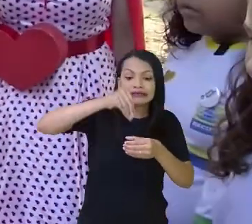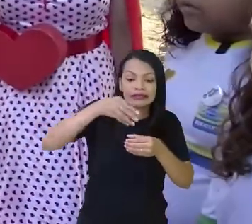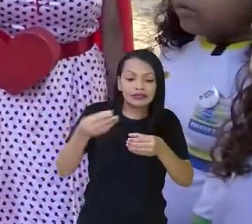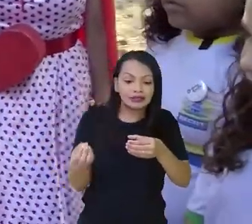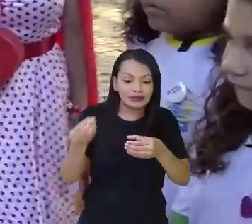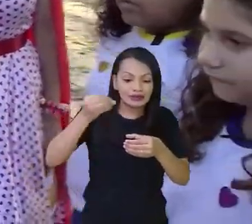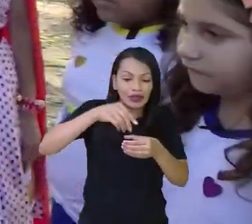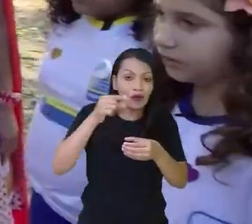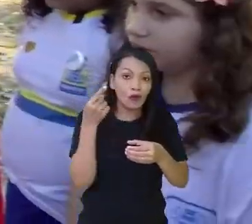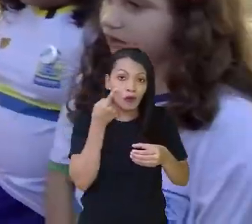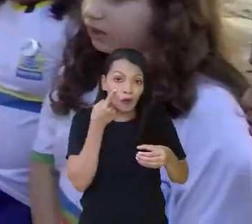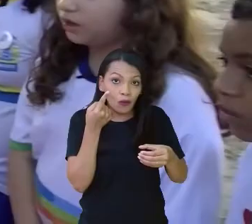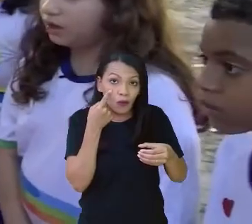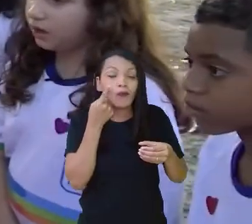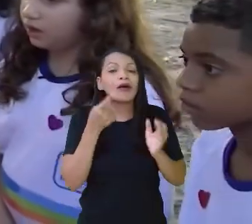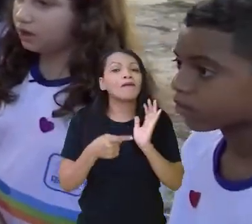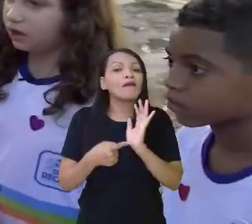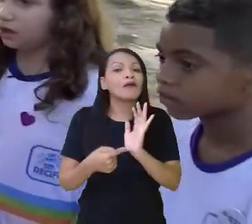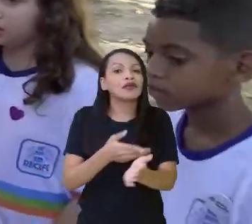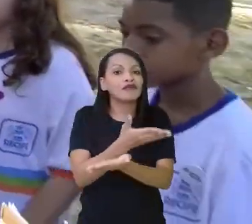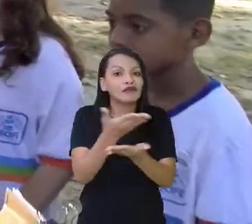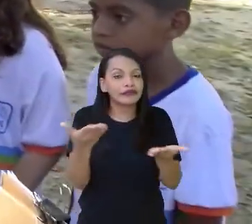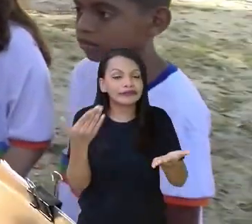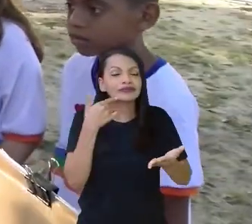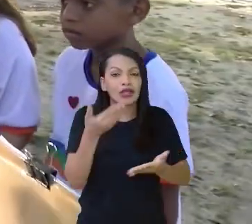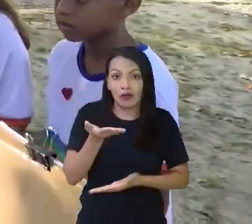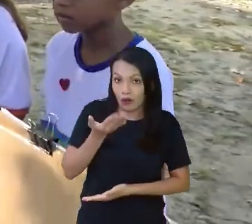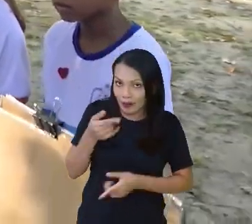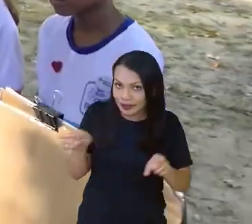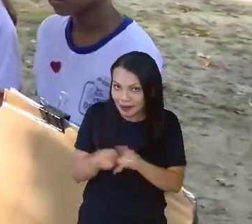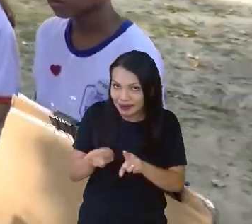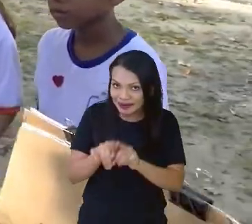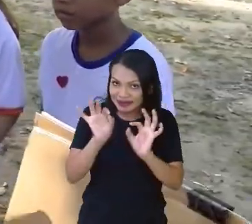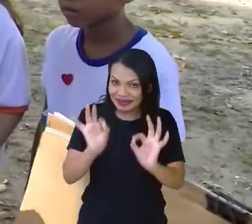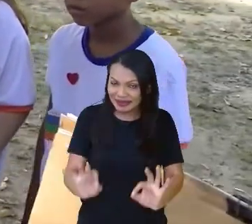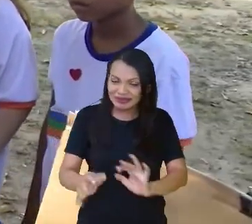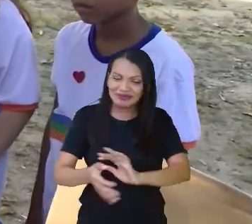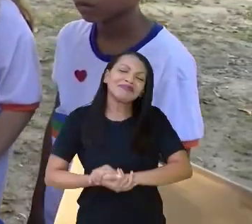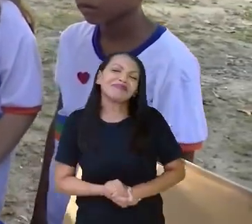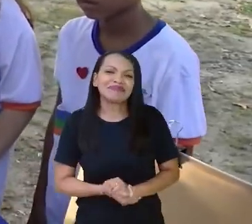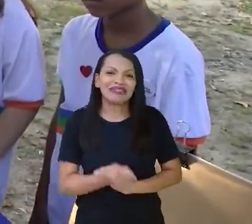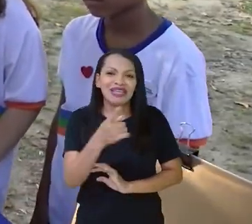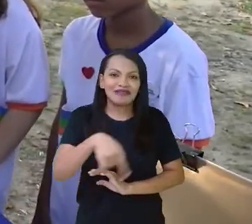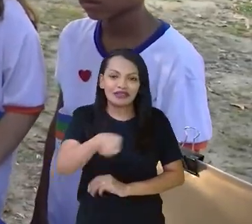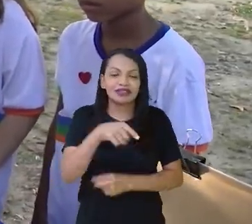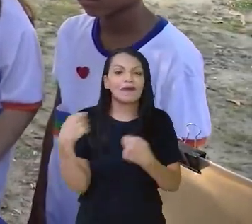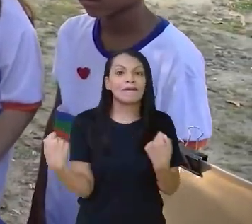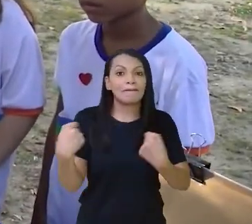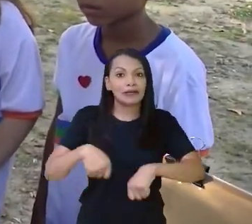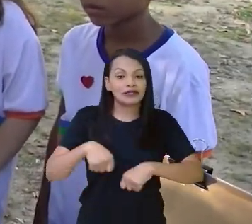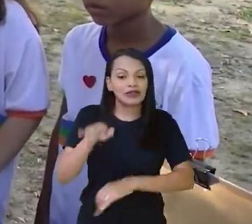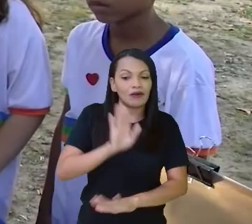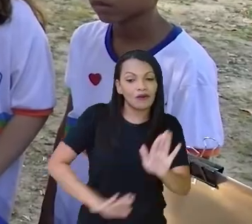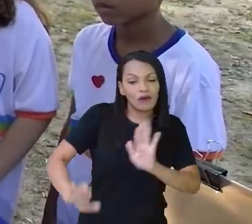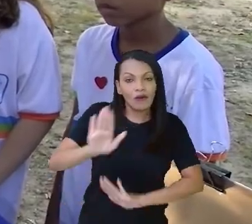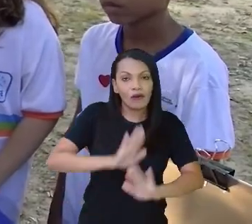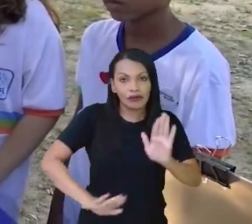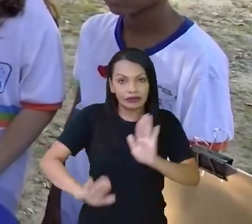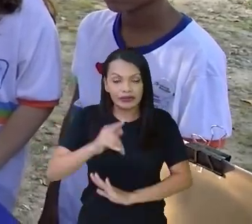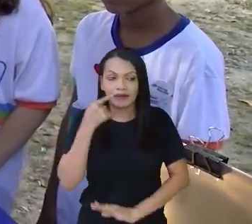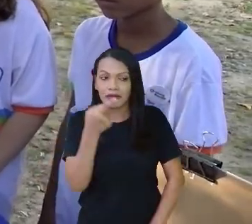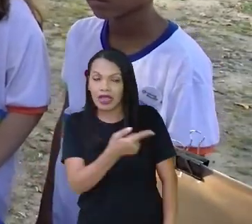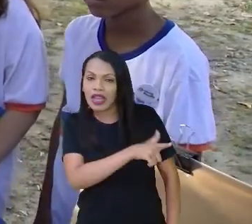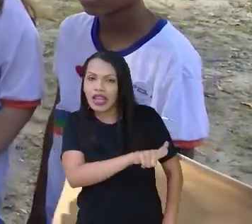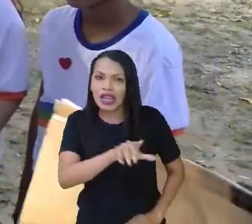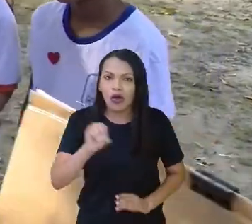pegar um para mostrar a vocês, né? Eu vou comer também, tá? E vocês precisam ter cuidado para Super Love não